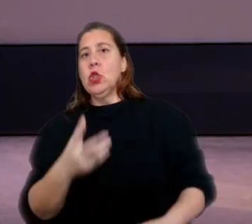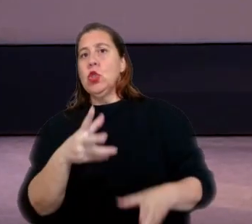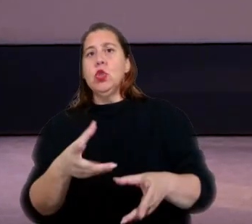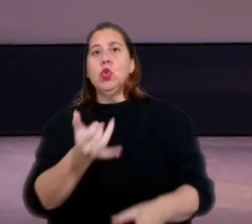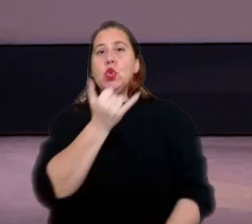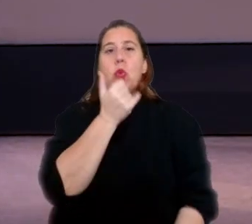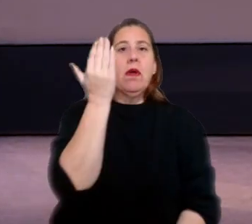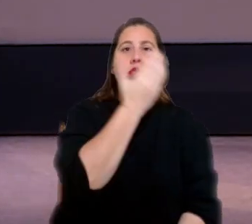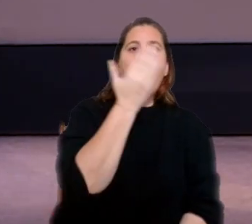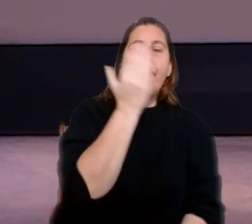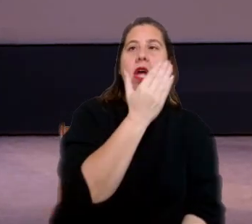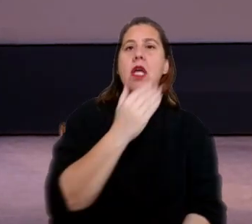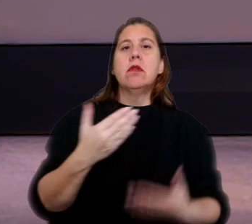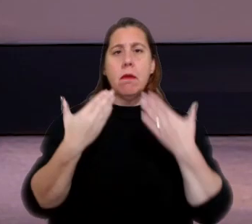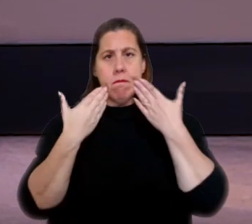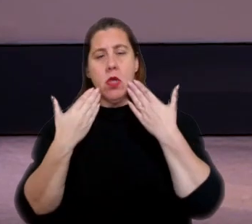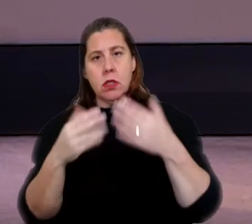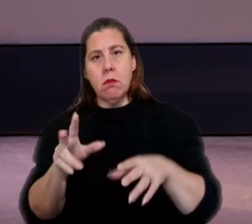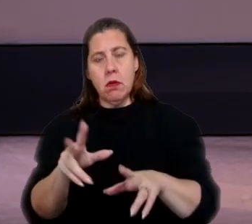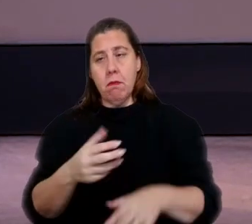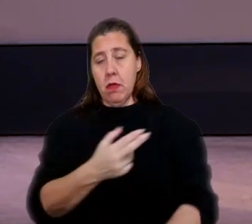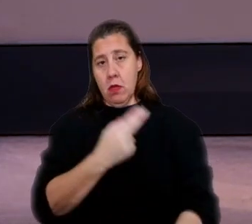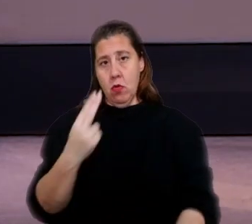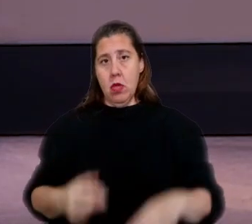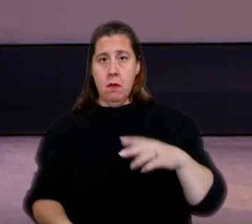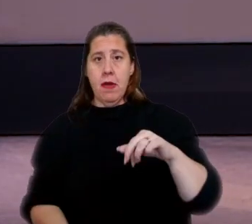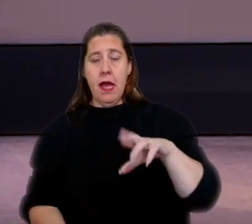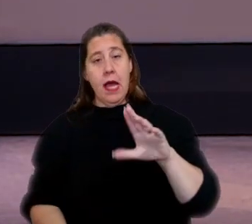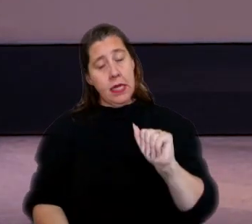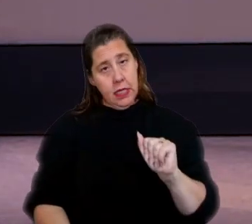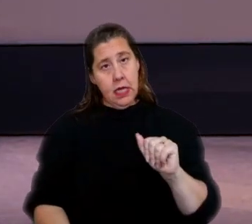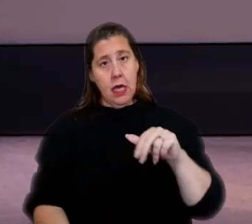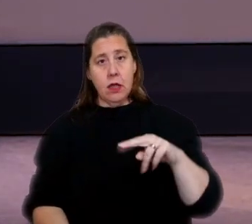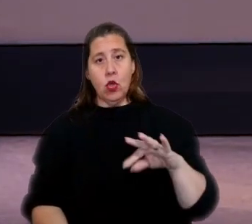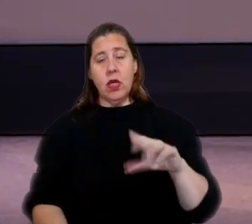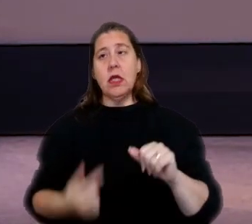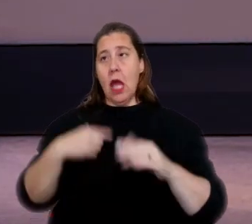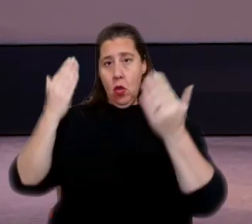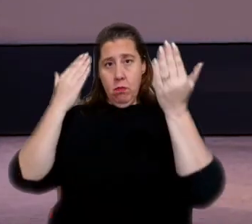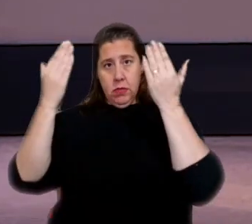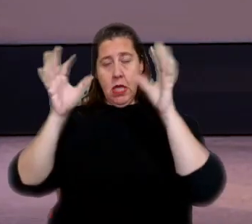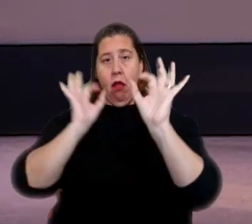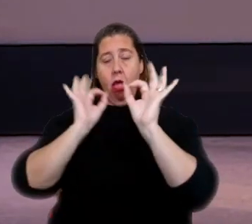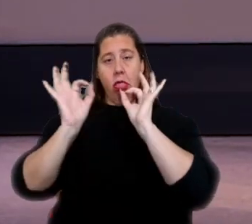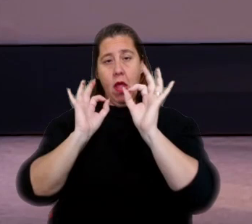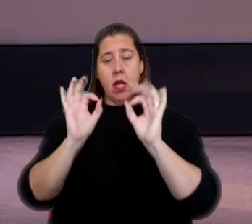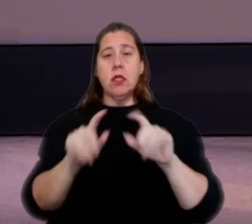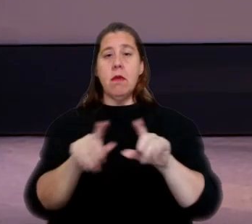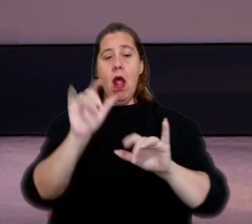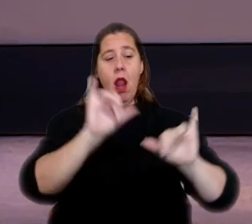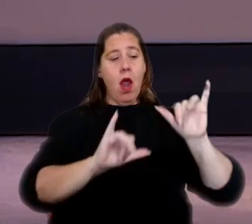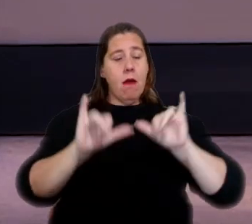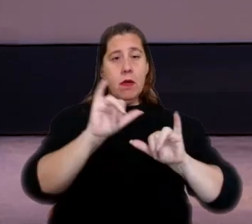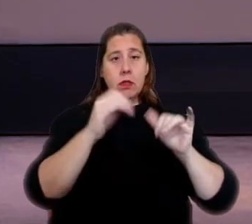Desculpa, eu não estou te enxergando. Você se apresenta, por favor? Sim, meu nome é Maria Antonieta Peso, sou psicanalista, membro